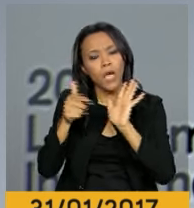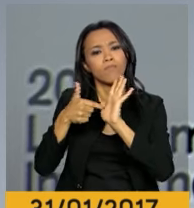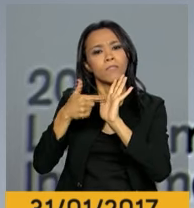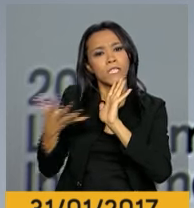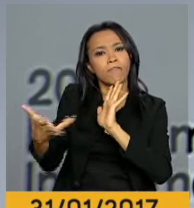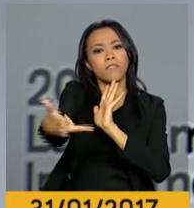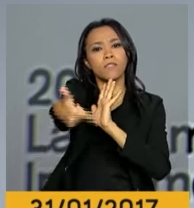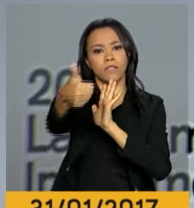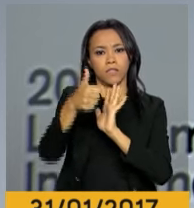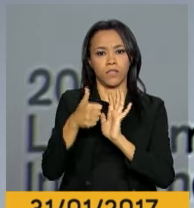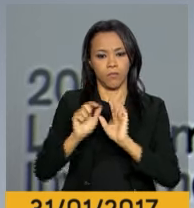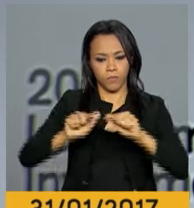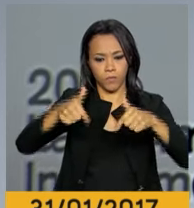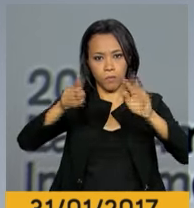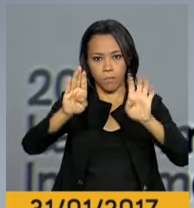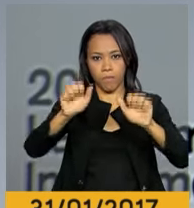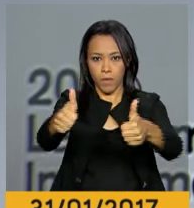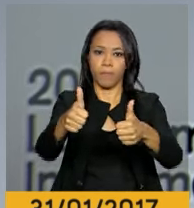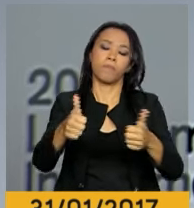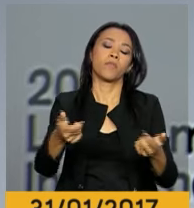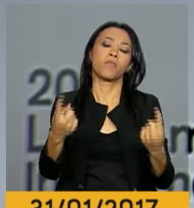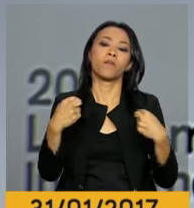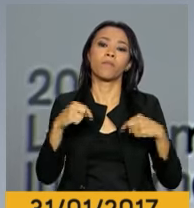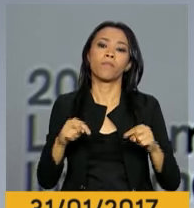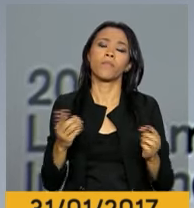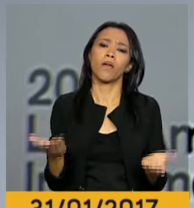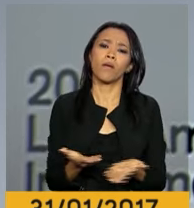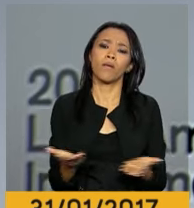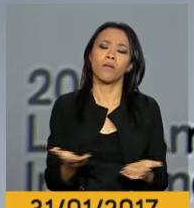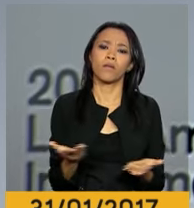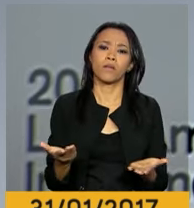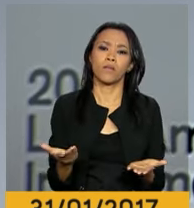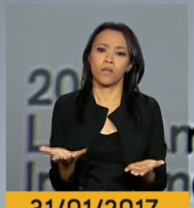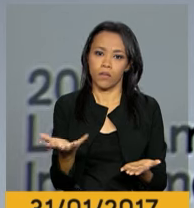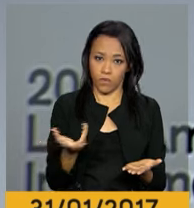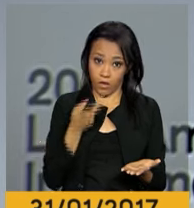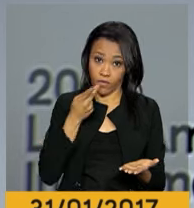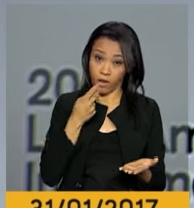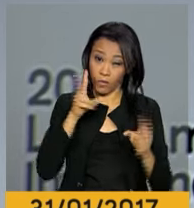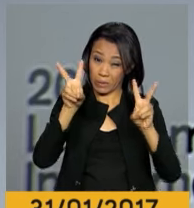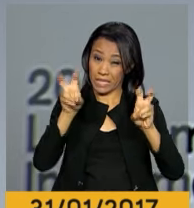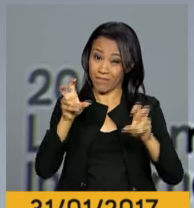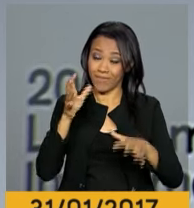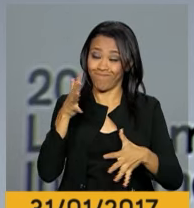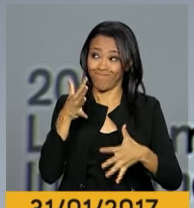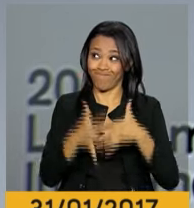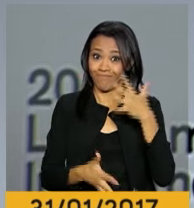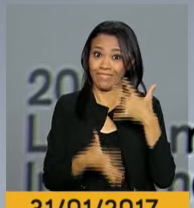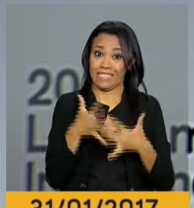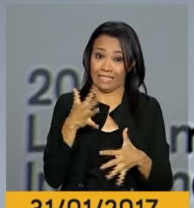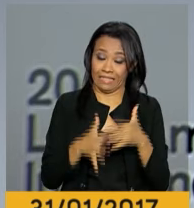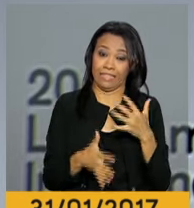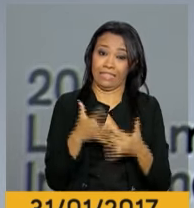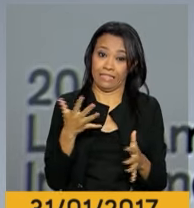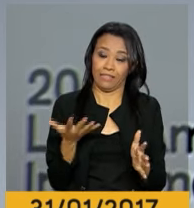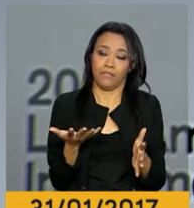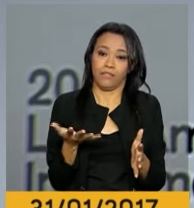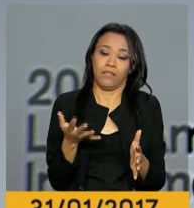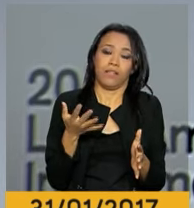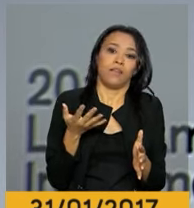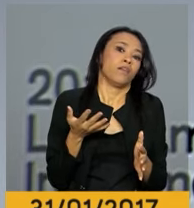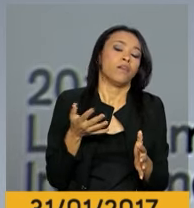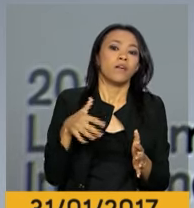eficiência Eh agora eu quero ressaltar e aqui é um tema complicado né mas a reforma fiscal não